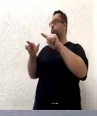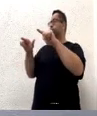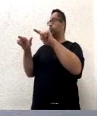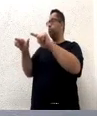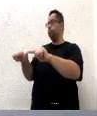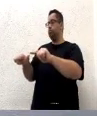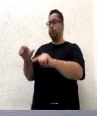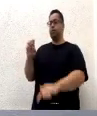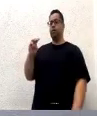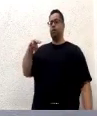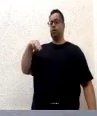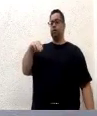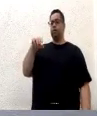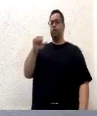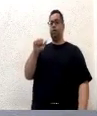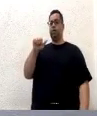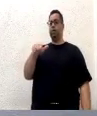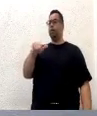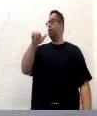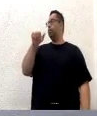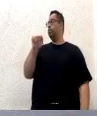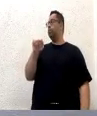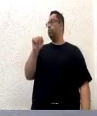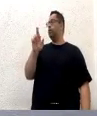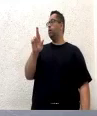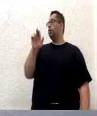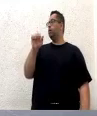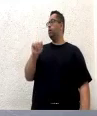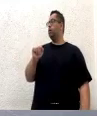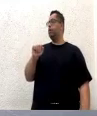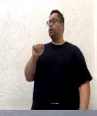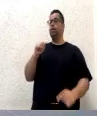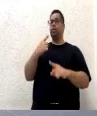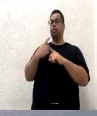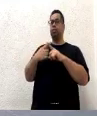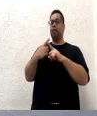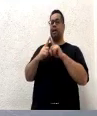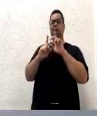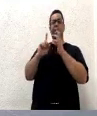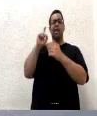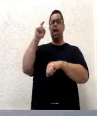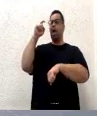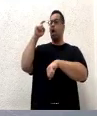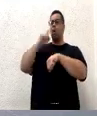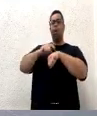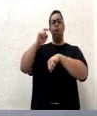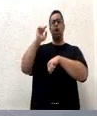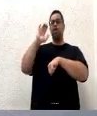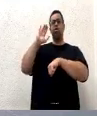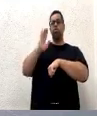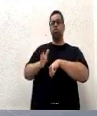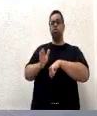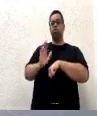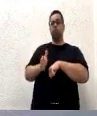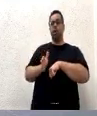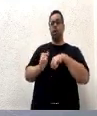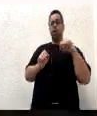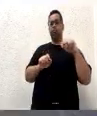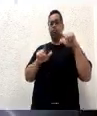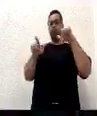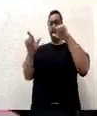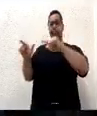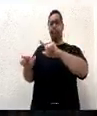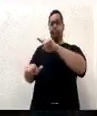positivos. E quando eu digo quase que em tempo real, é porque vem diário mesmo. Caso positivo, a gente tem um grupo do WhatsApp, a gente já recebe essa ficha e a gente